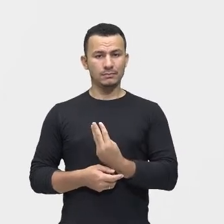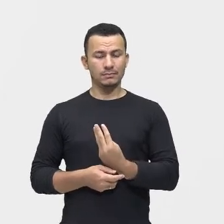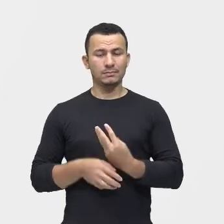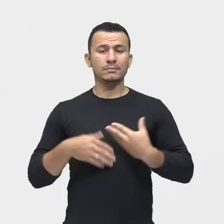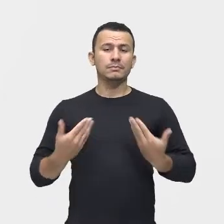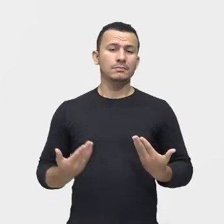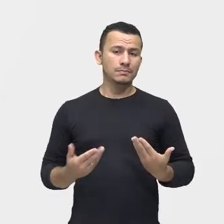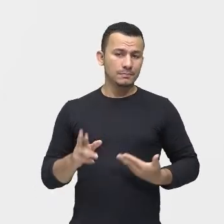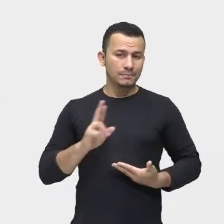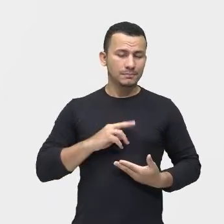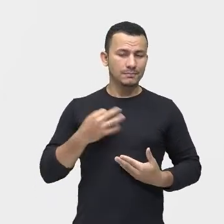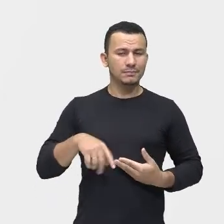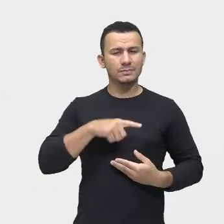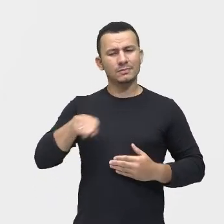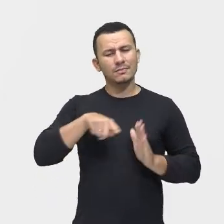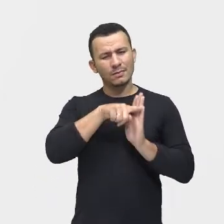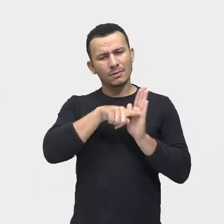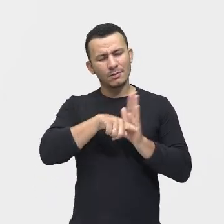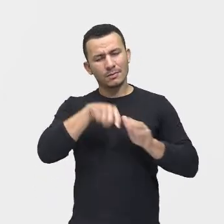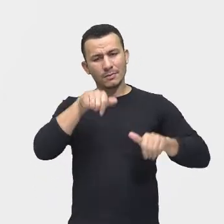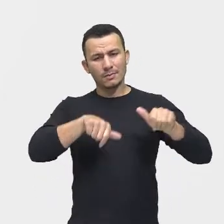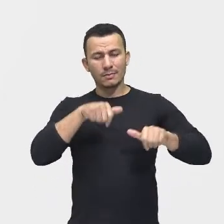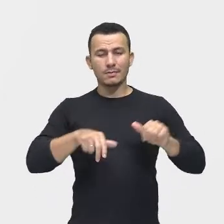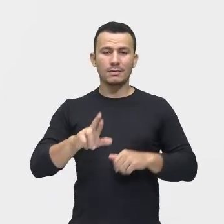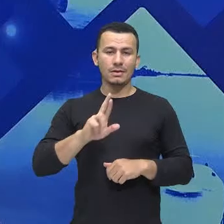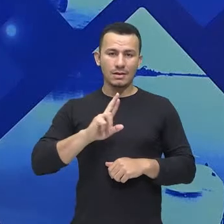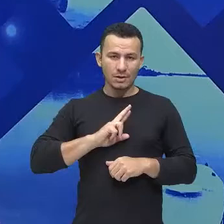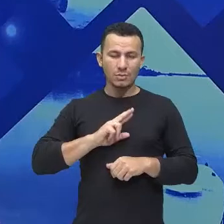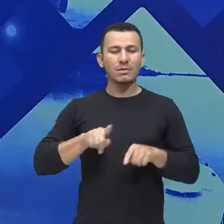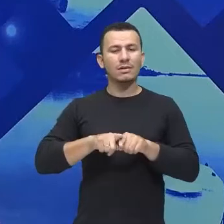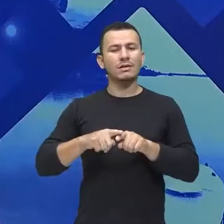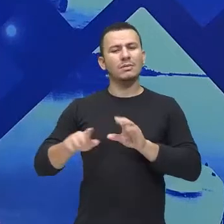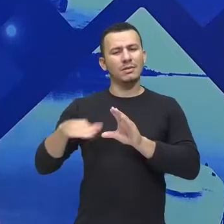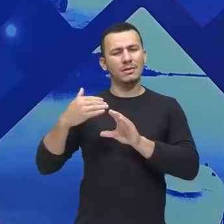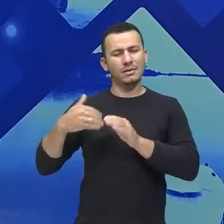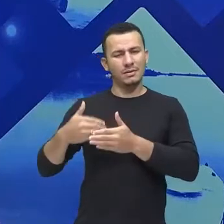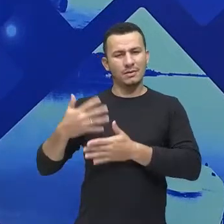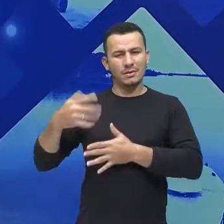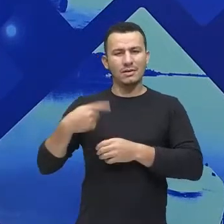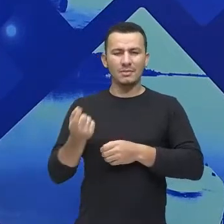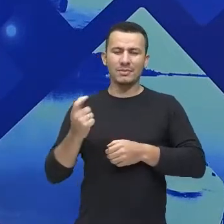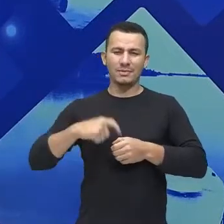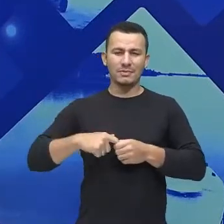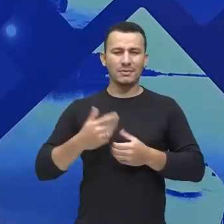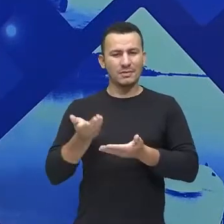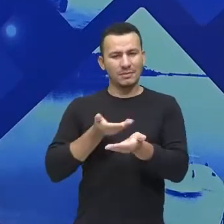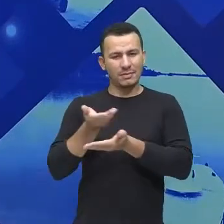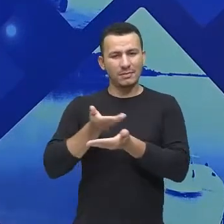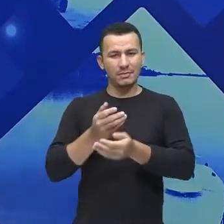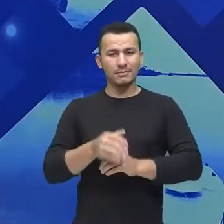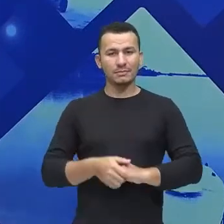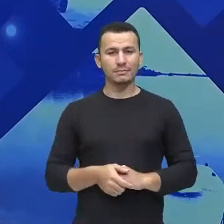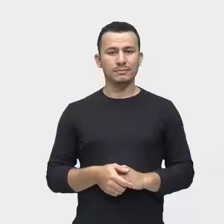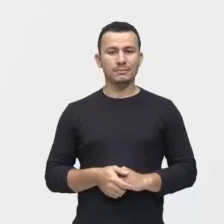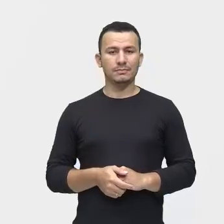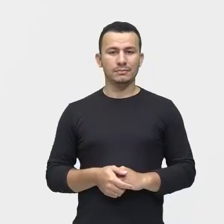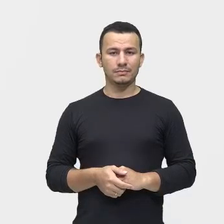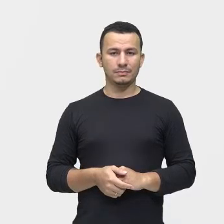e 3. Analisem, respondam e participem conosco, que daqui a pouco a gente volta para a correção.